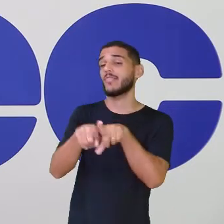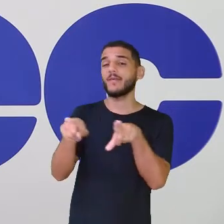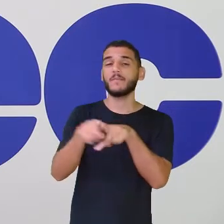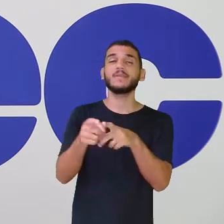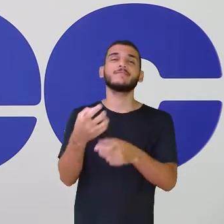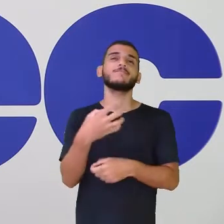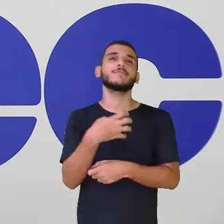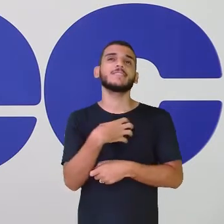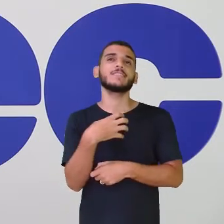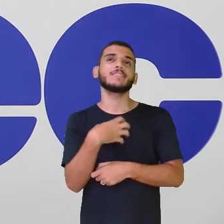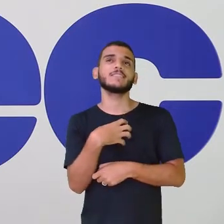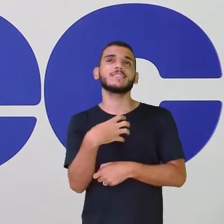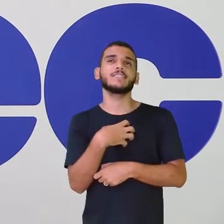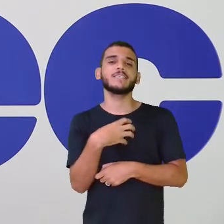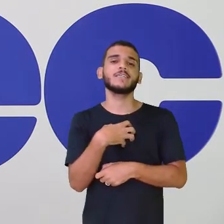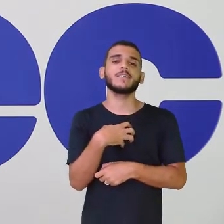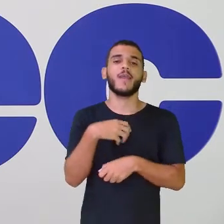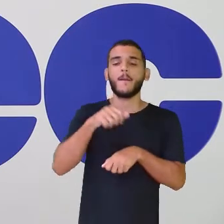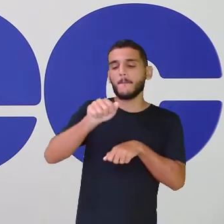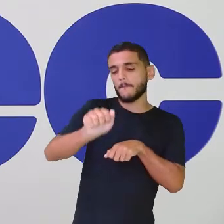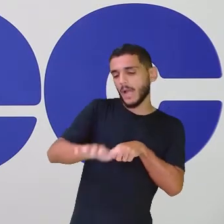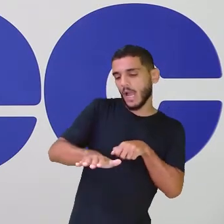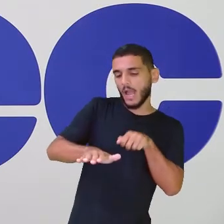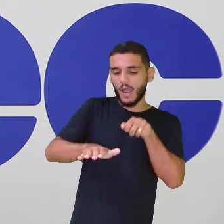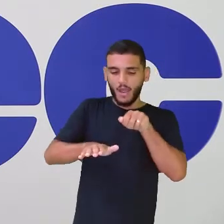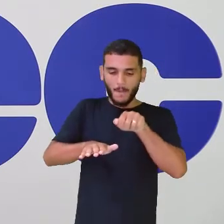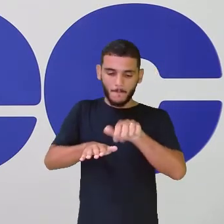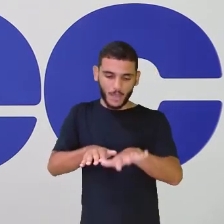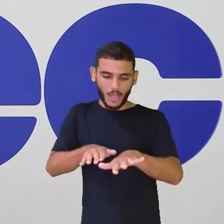passos. Sim. De alguns...